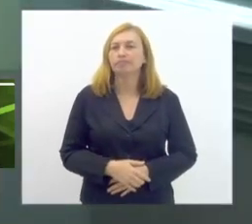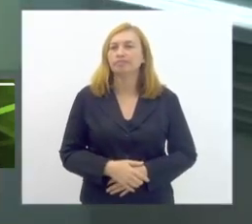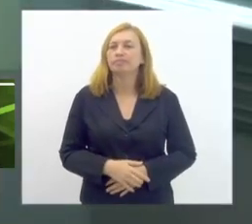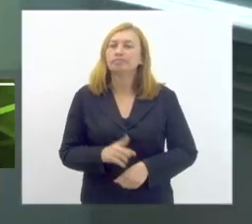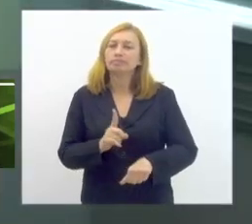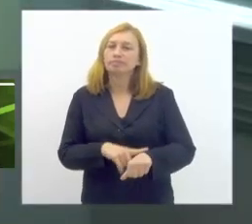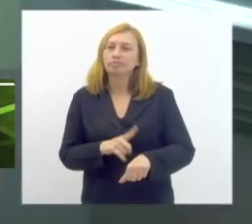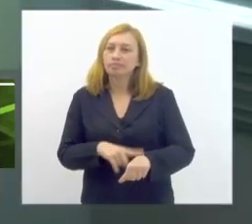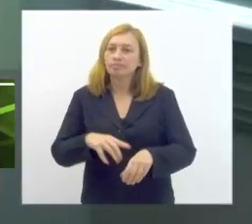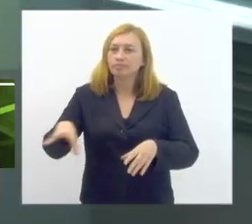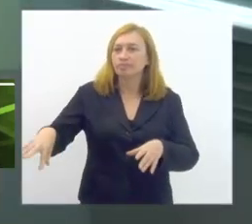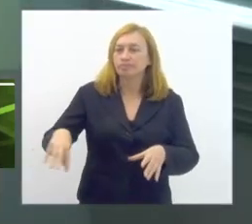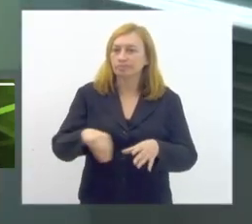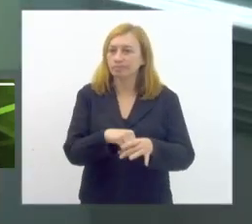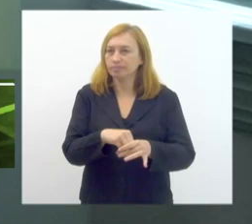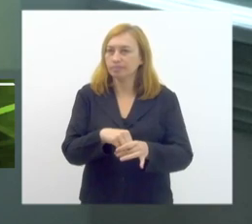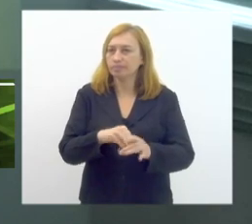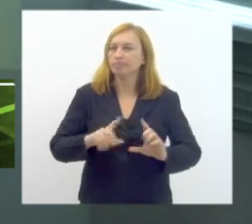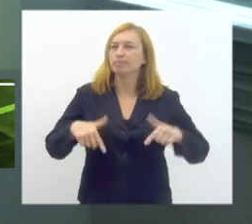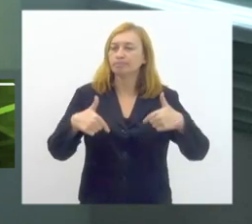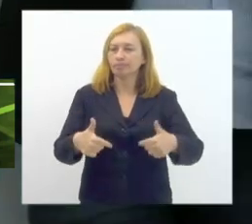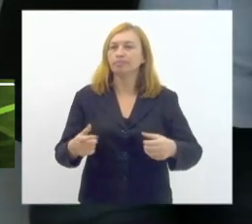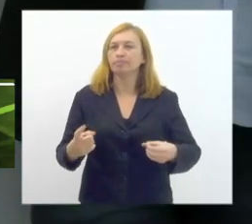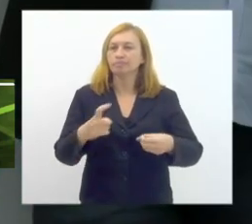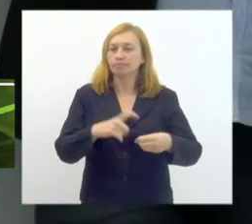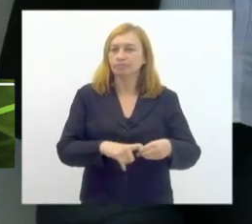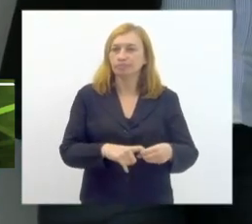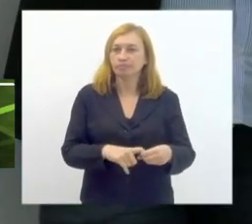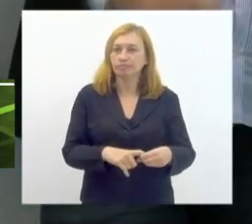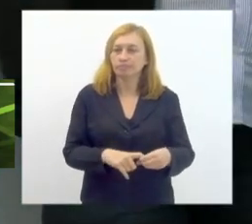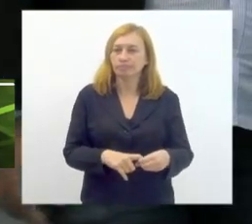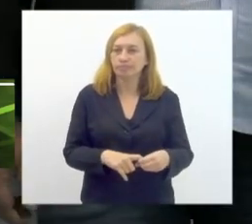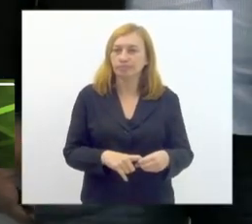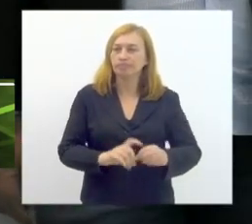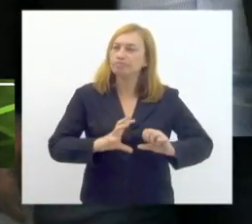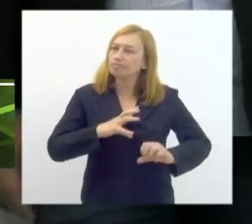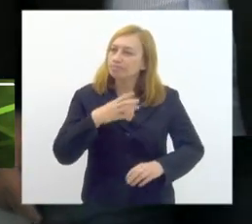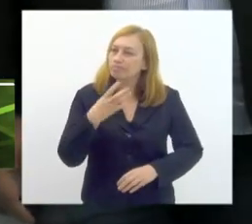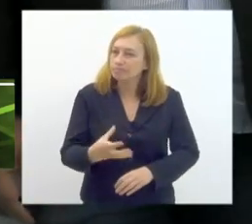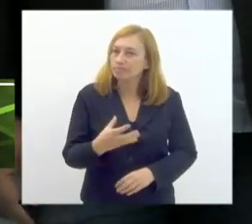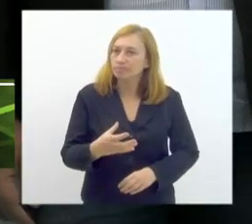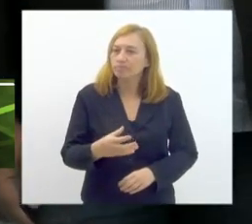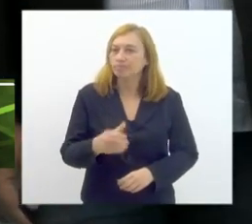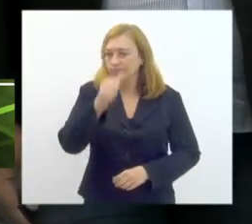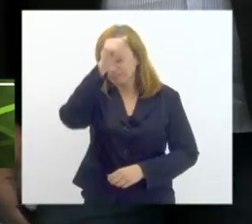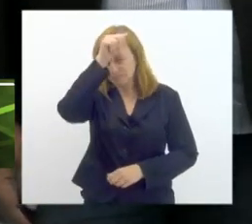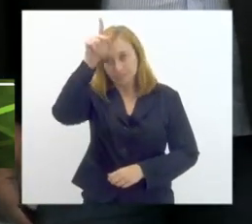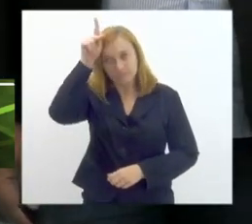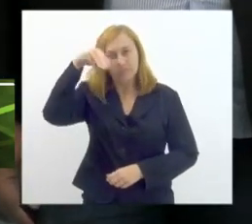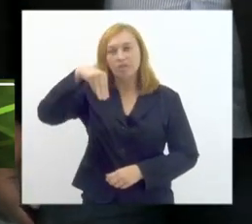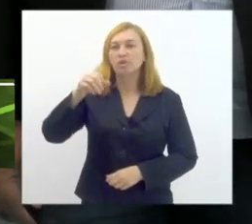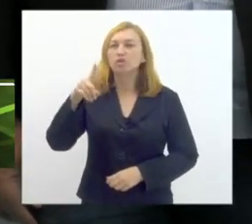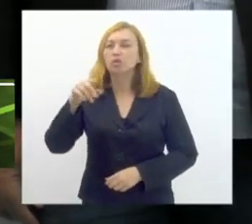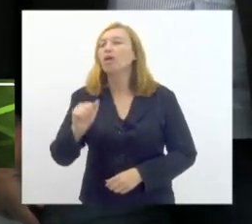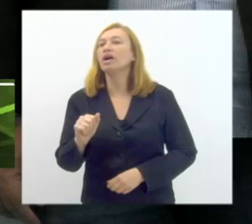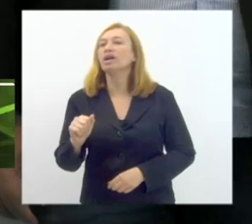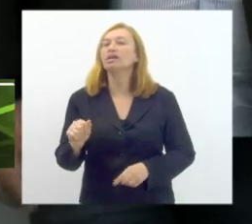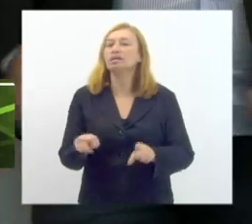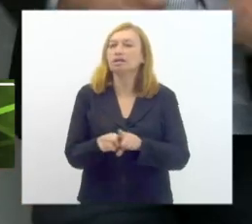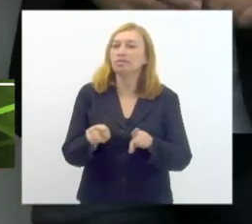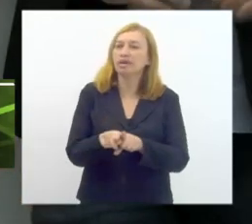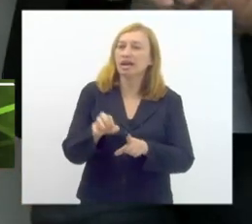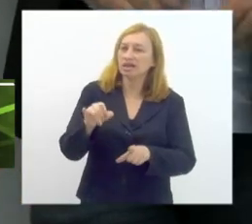de implantação das ações do consórcio. A coragem da prefeita Manuela, do prefeito Alexandre,